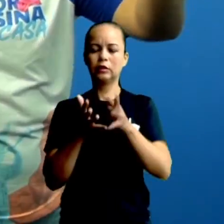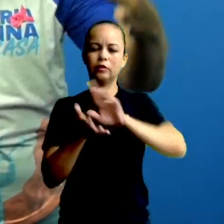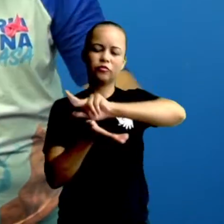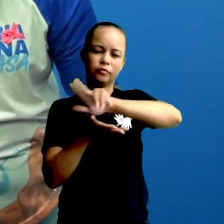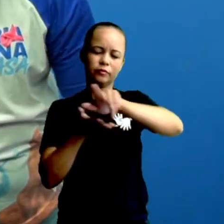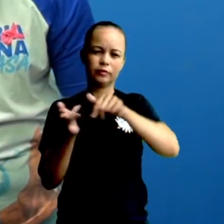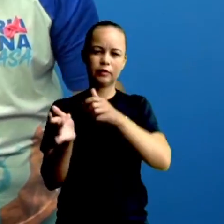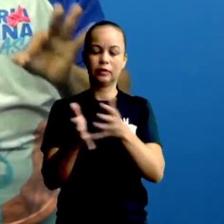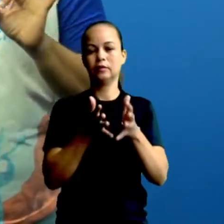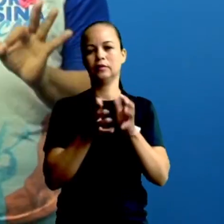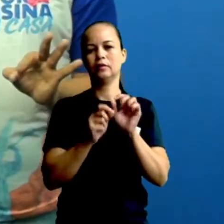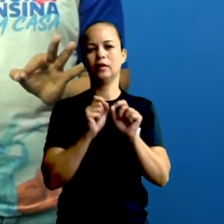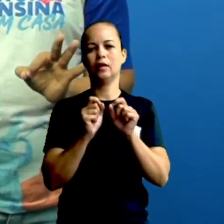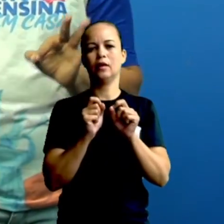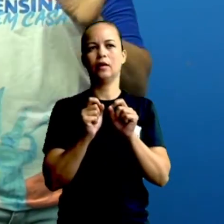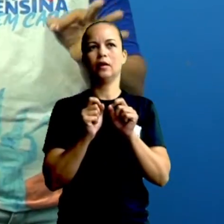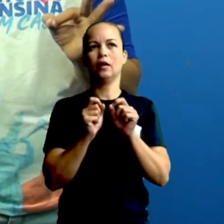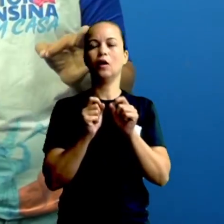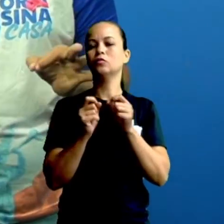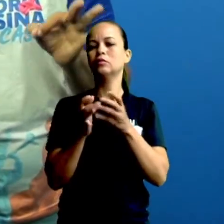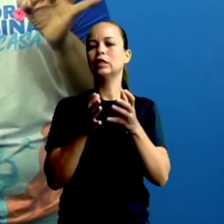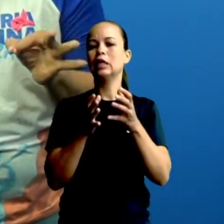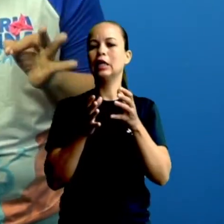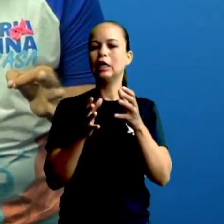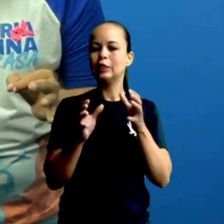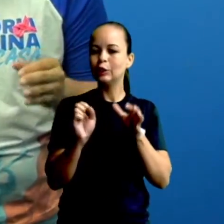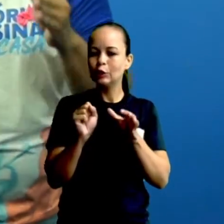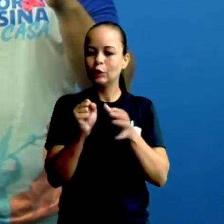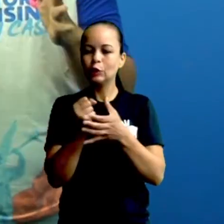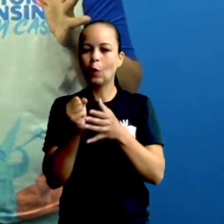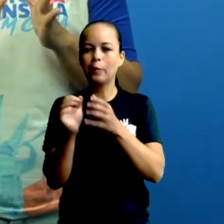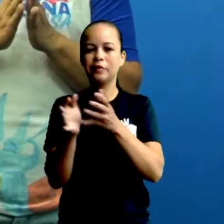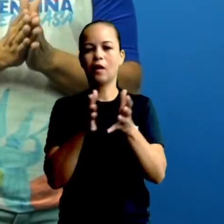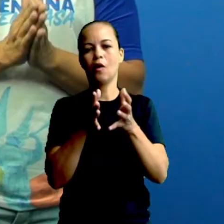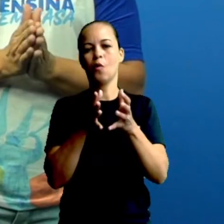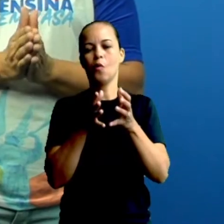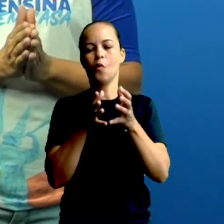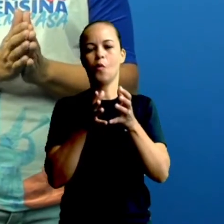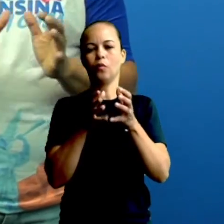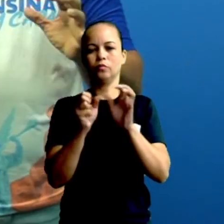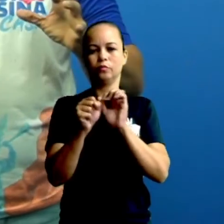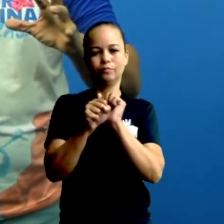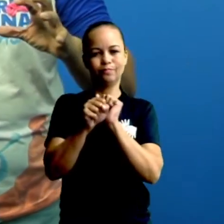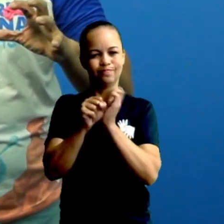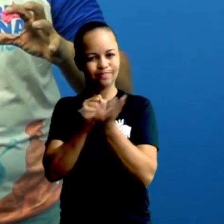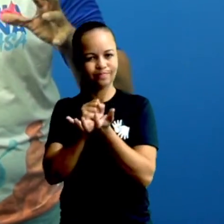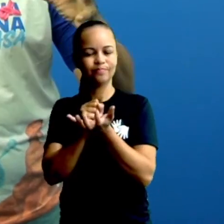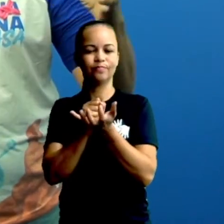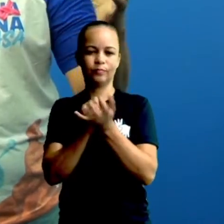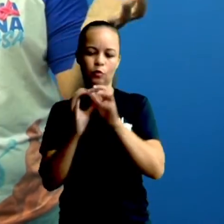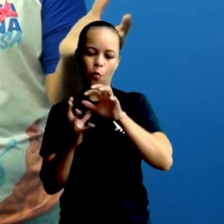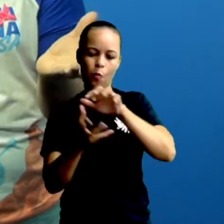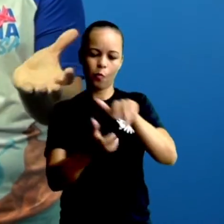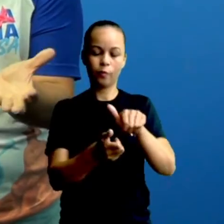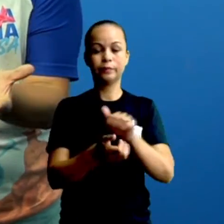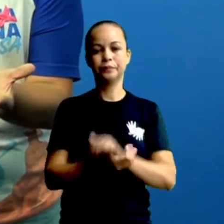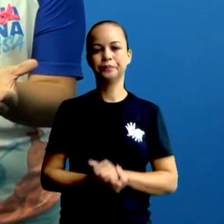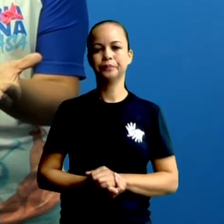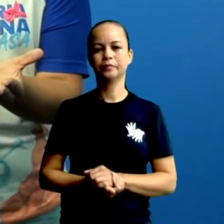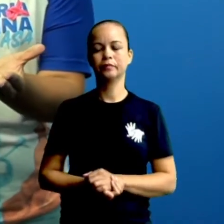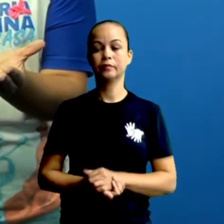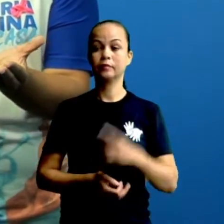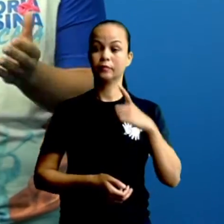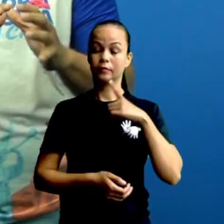grandes oconcum. Quando se fala em dominar o planeta Terra, são as angiospermas. E ter a presença